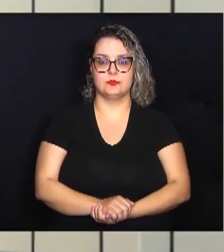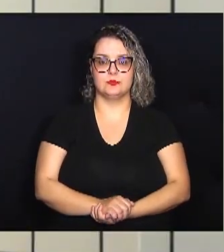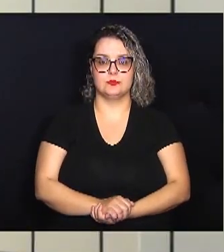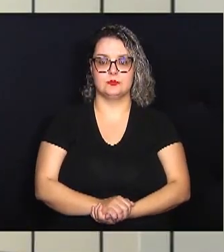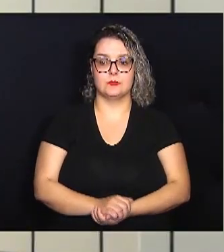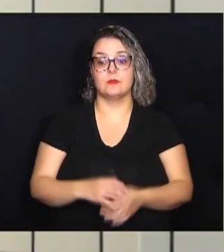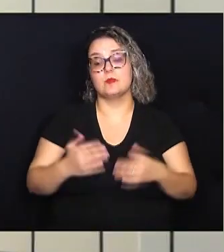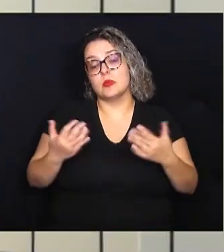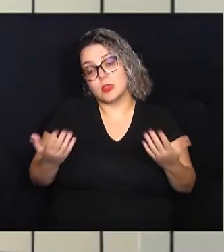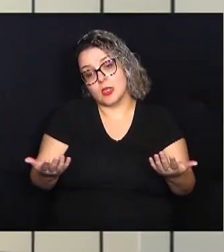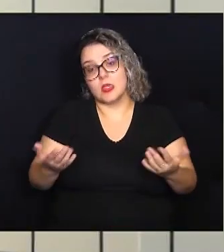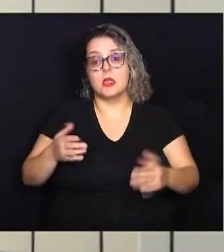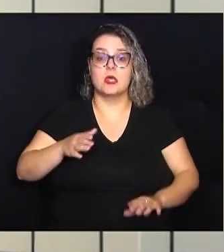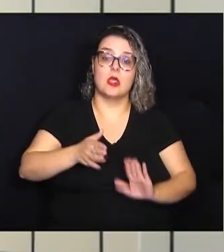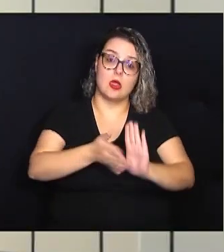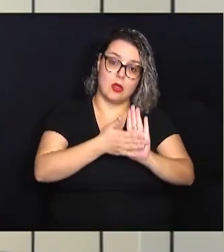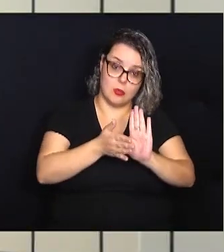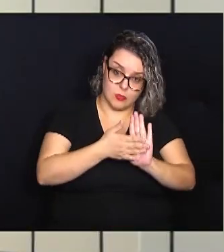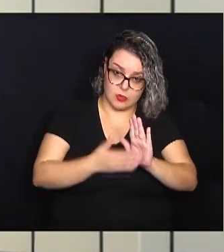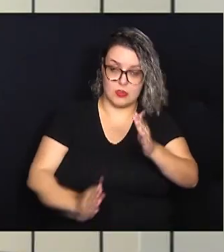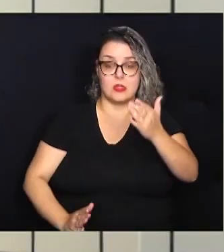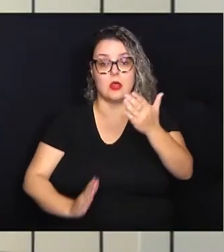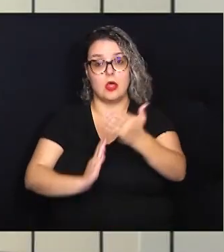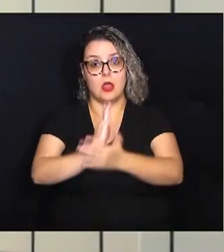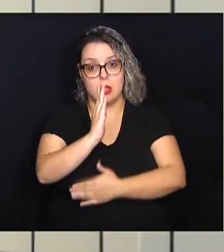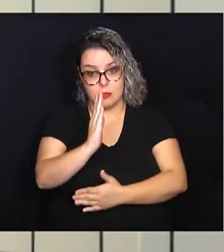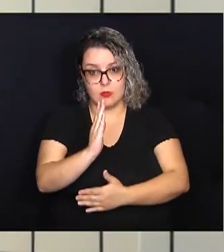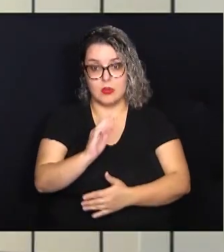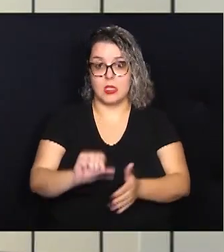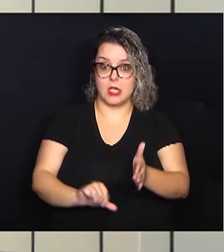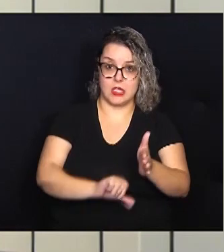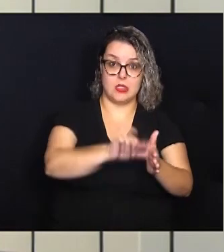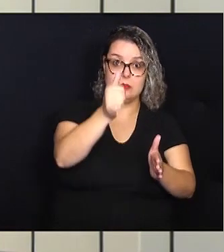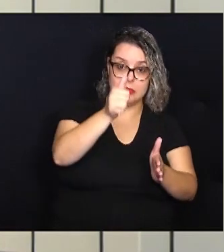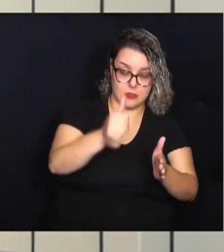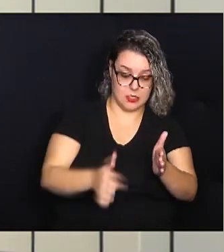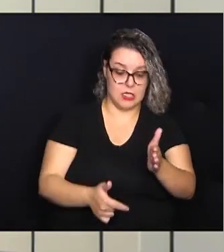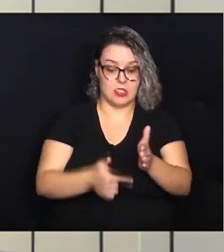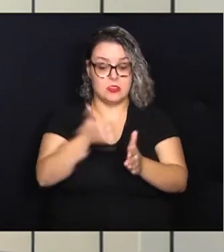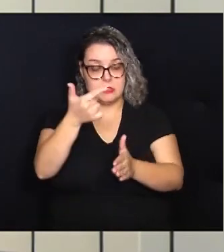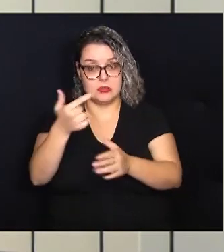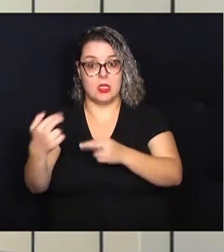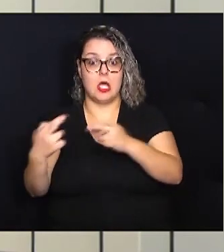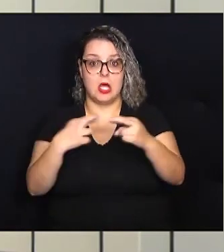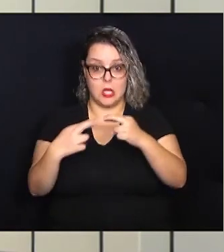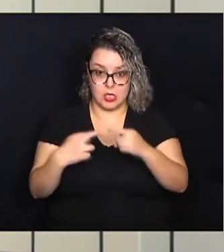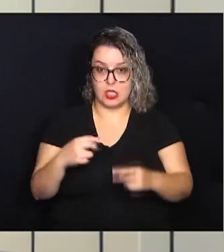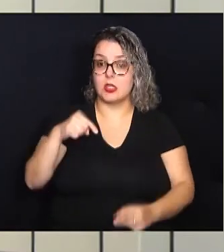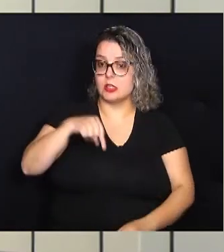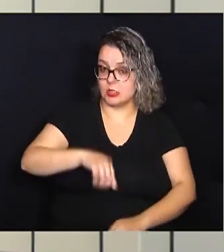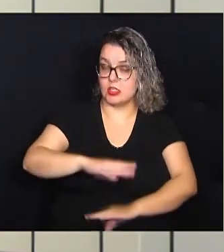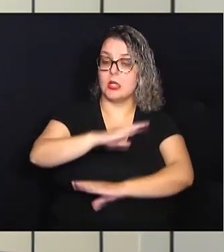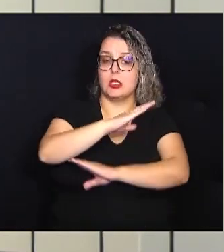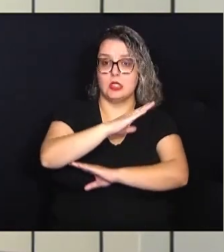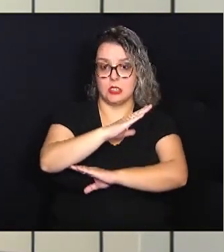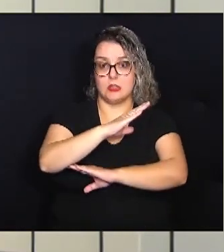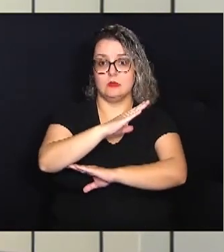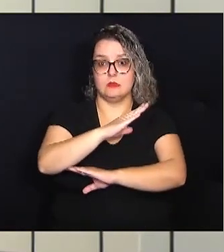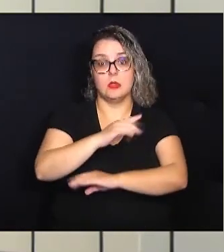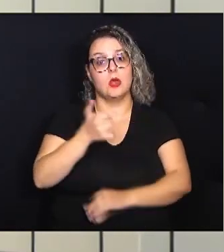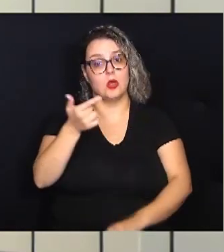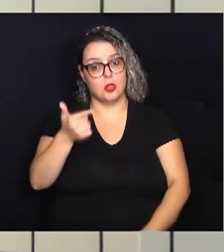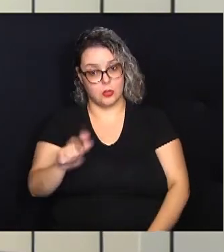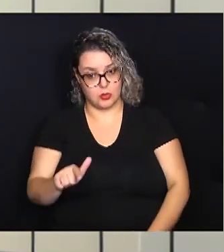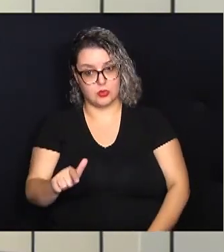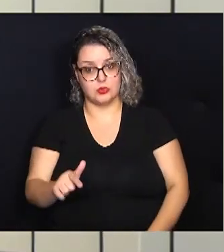E já que a proposta foi aprovada em primeira e segunda análise aqui em plenário, ela segue